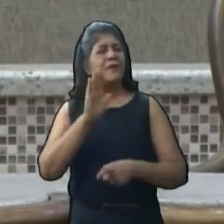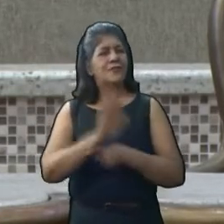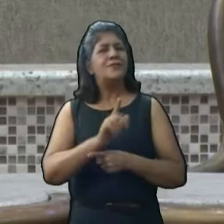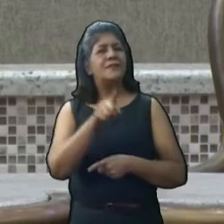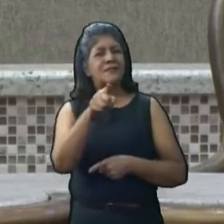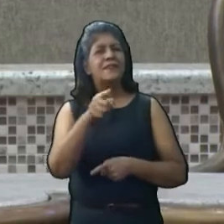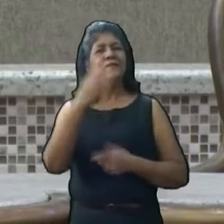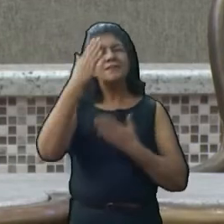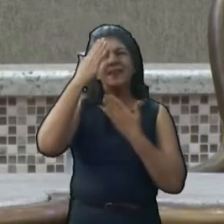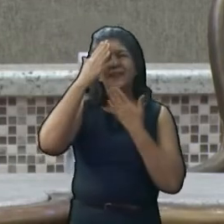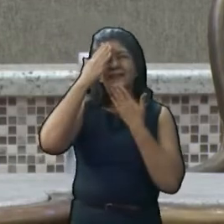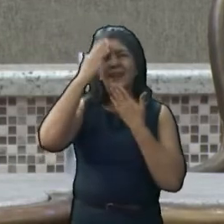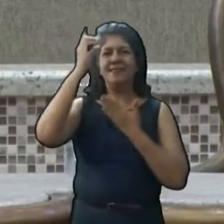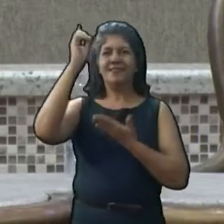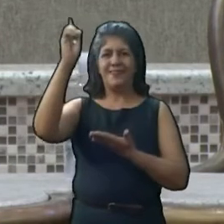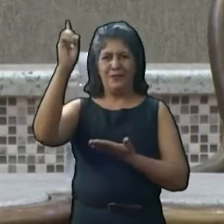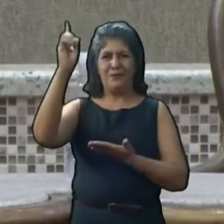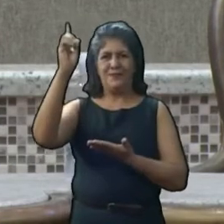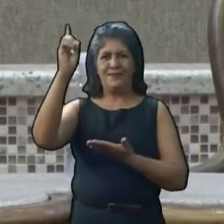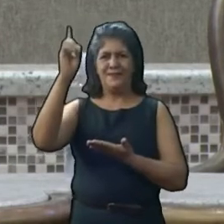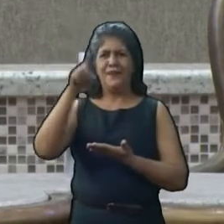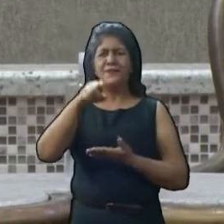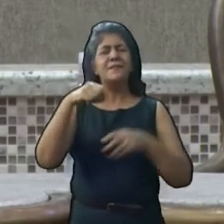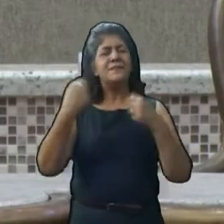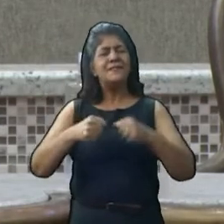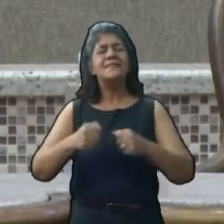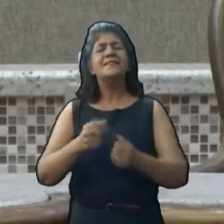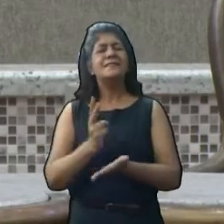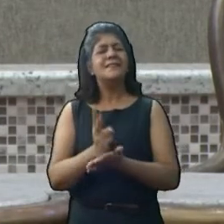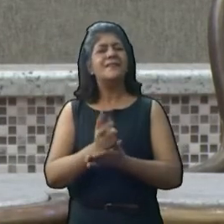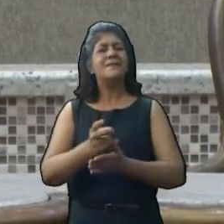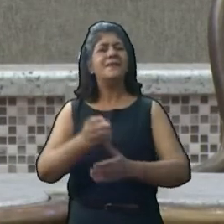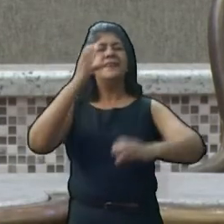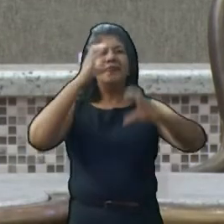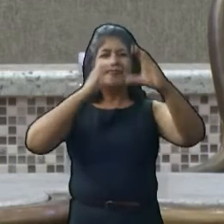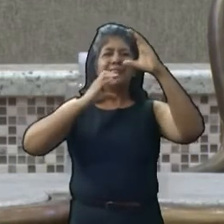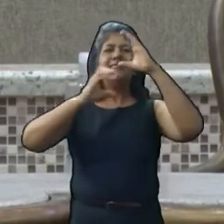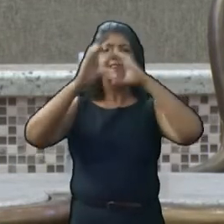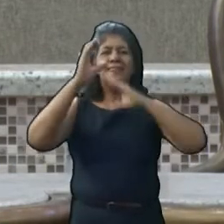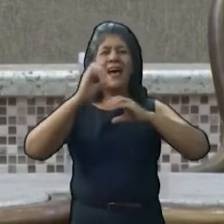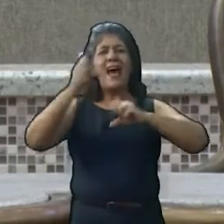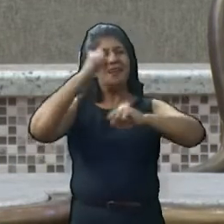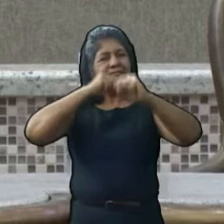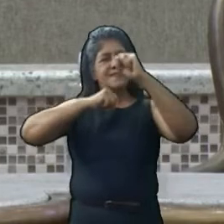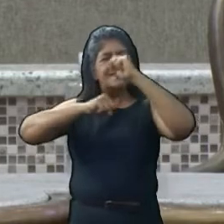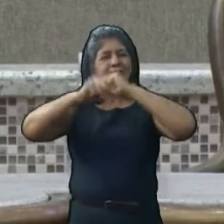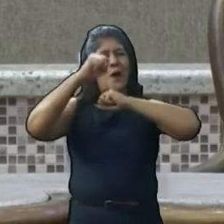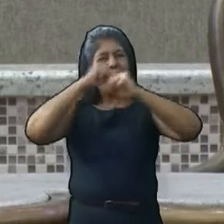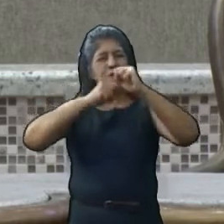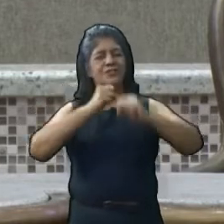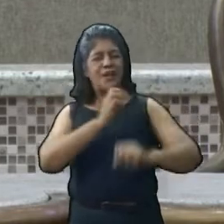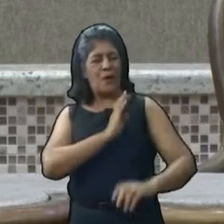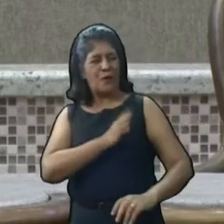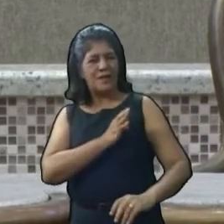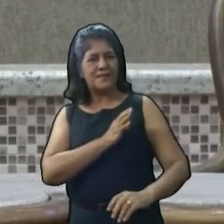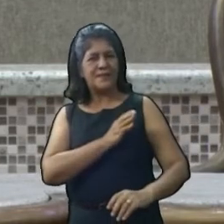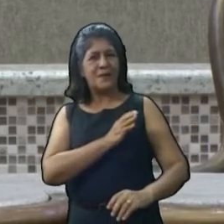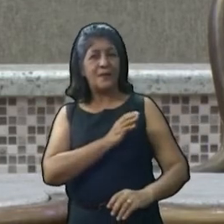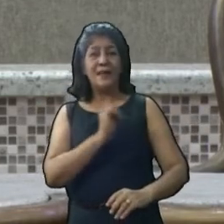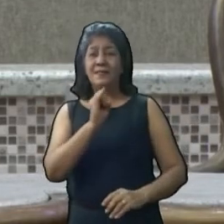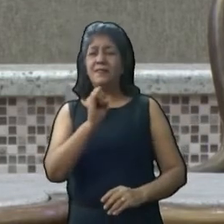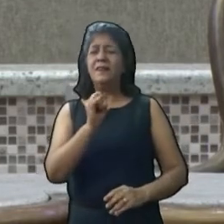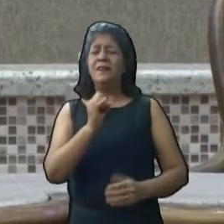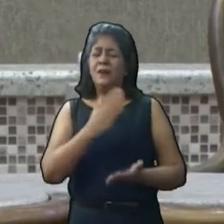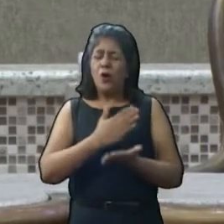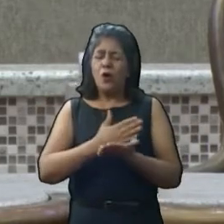assim e cantando e salmodiando em vosso coração quem canta quem canta de verdade quem canta de maneira